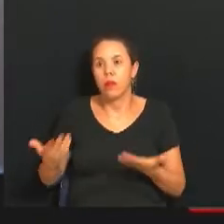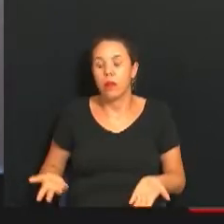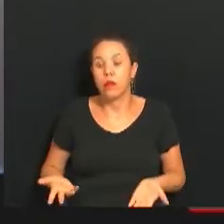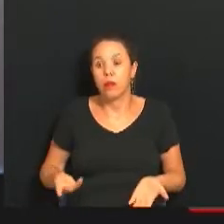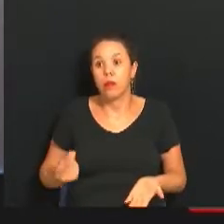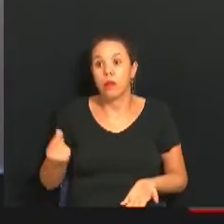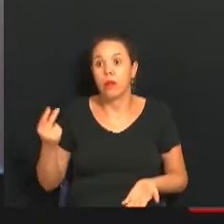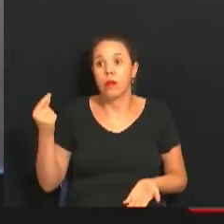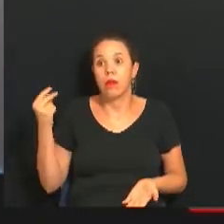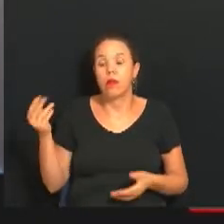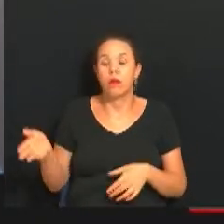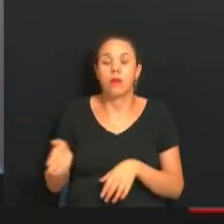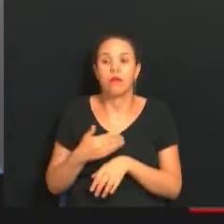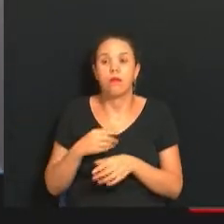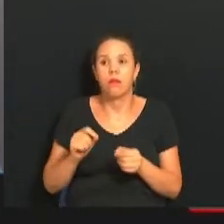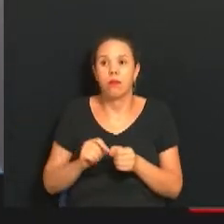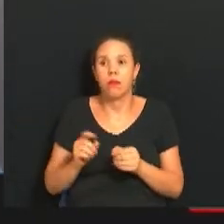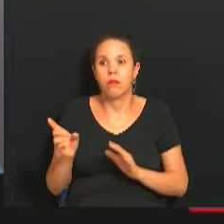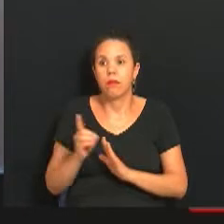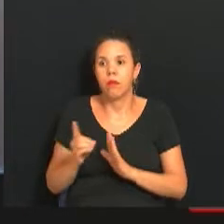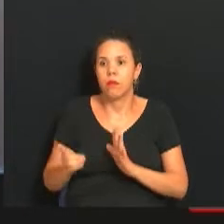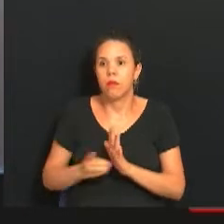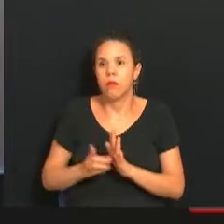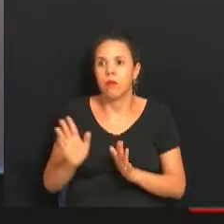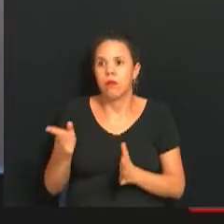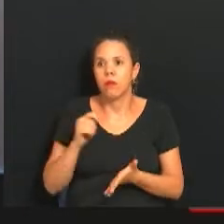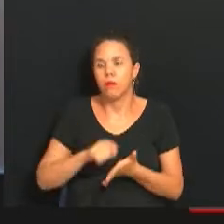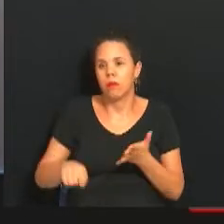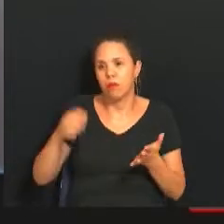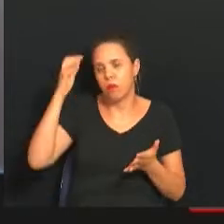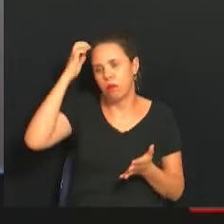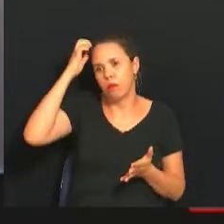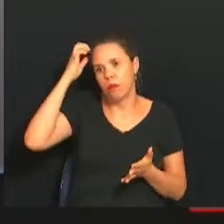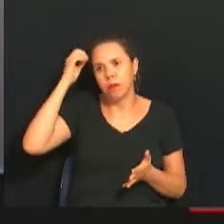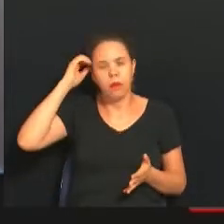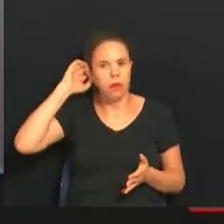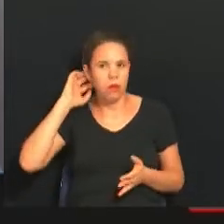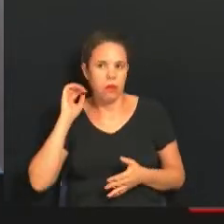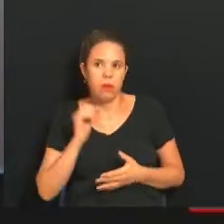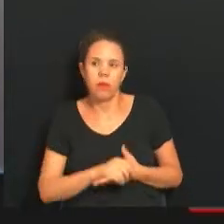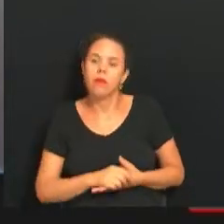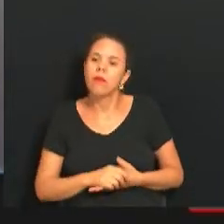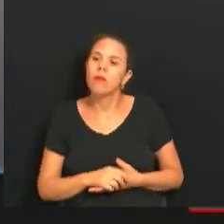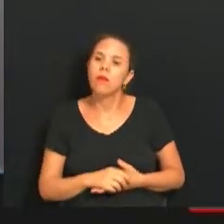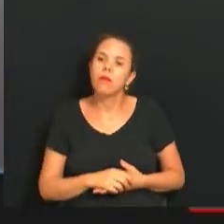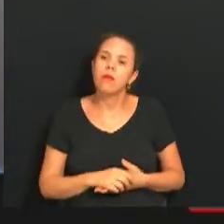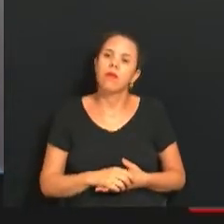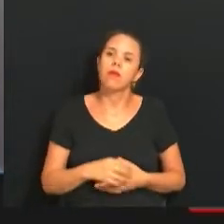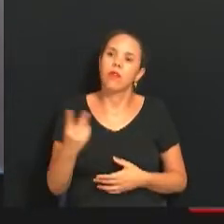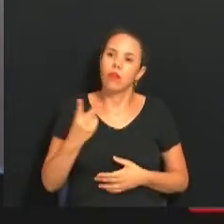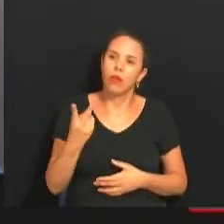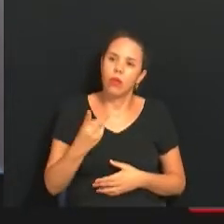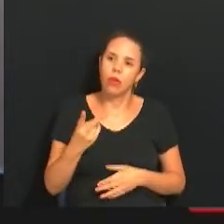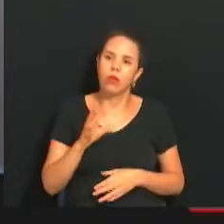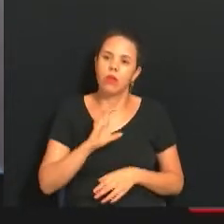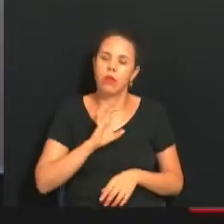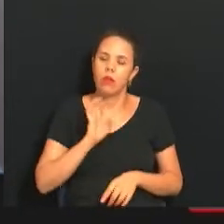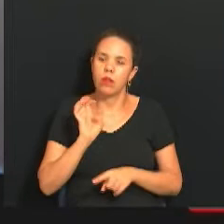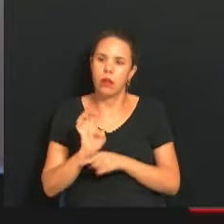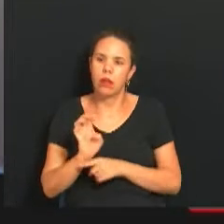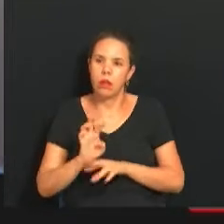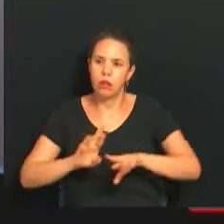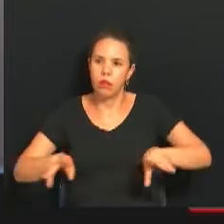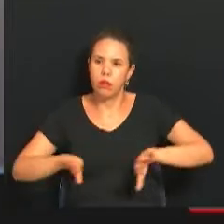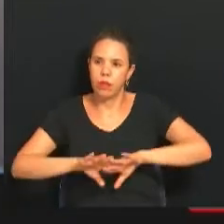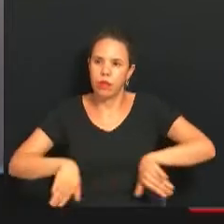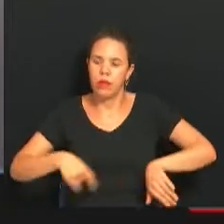feita anteriormente, né, de um decreto que ele havia assinado, reconhecendo Donetsk e Luhansk como dois estados independentes da Ucrânia. E a partir